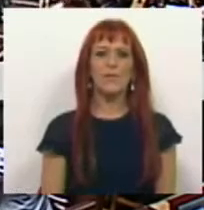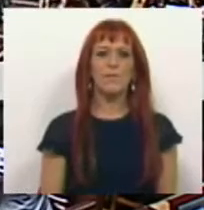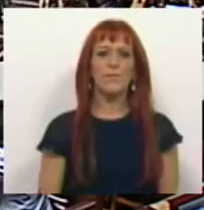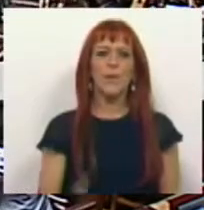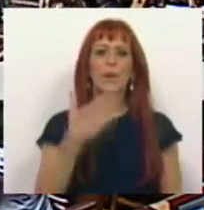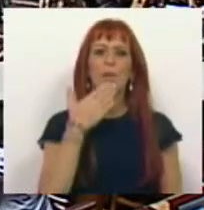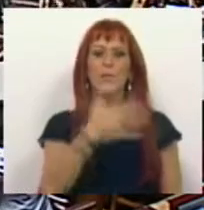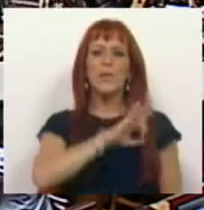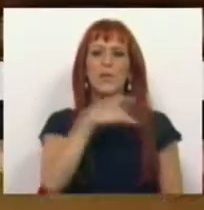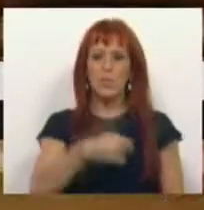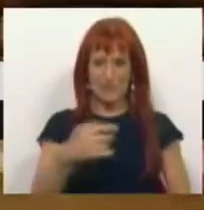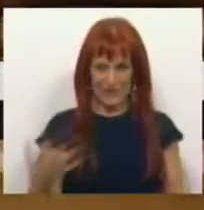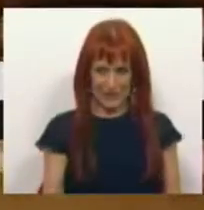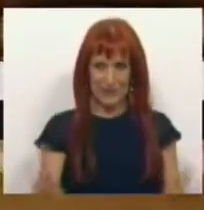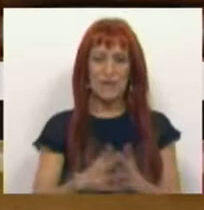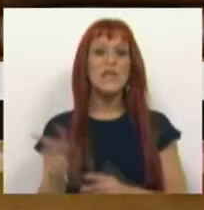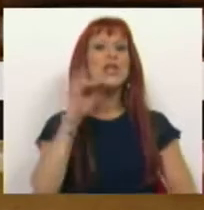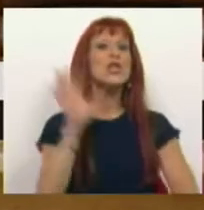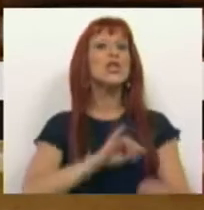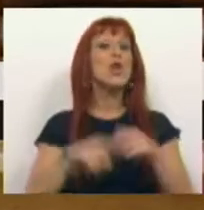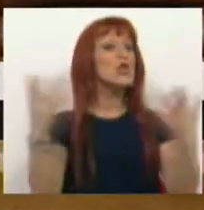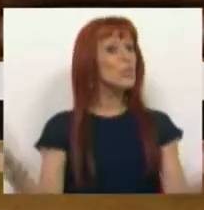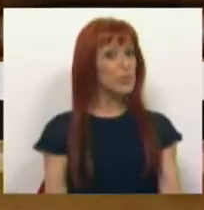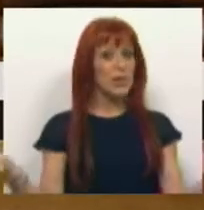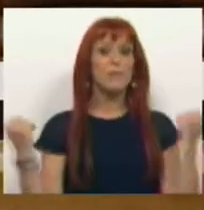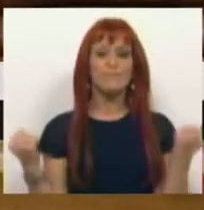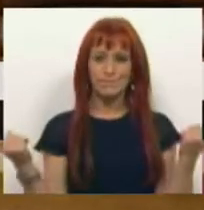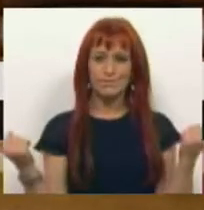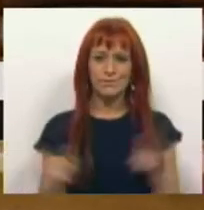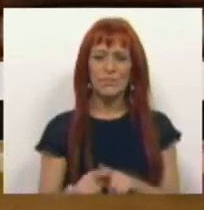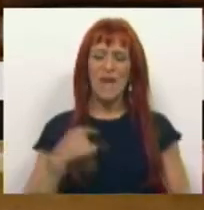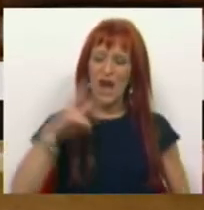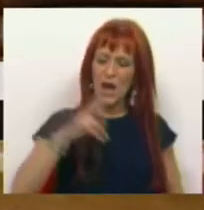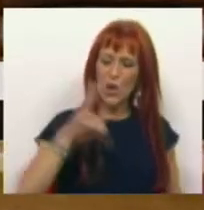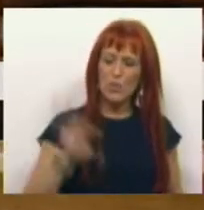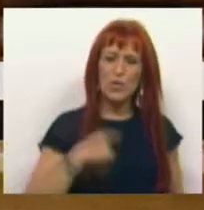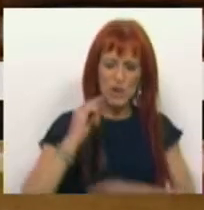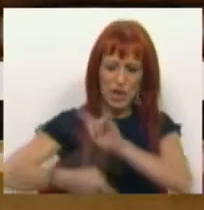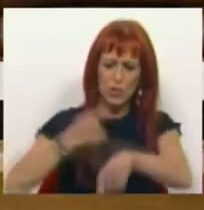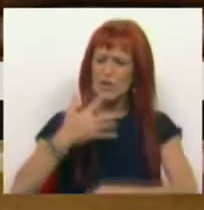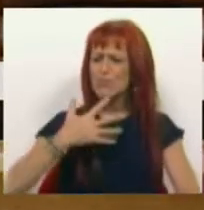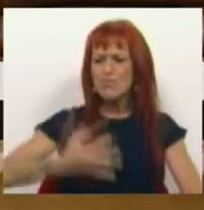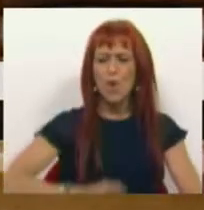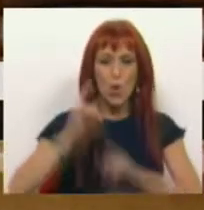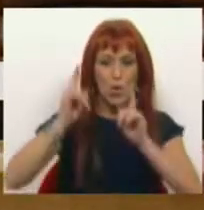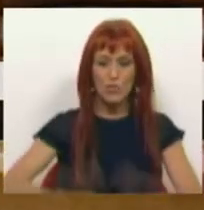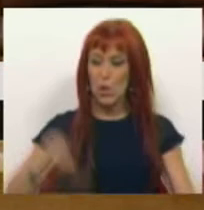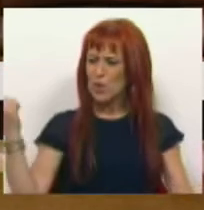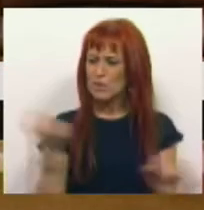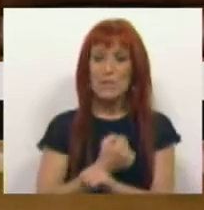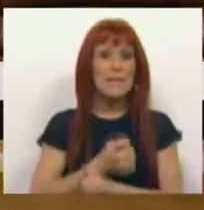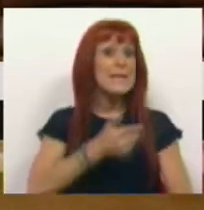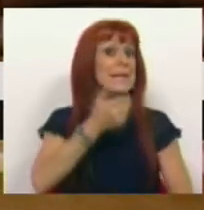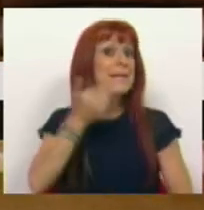Muito obrigado, Sr. Presidente. Senhoras e senhores deputados, em Portugal há uma geração inteira que começou a trabalhar muito